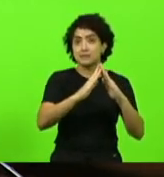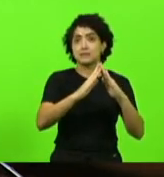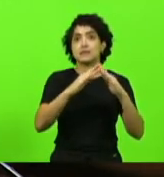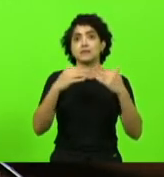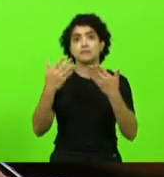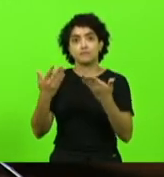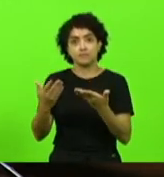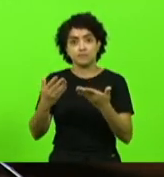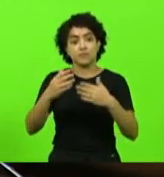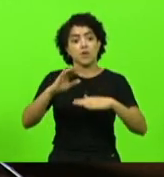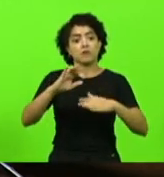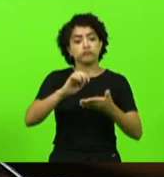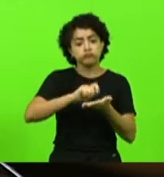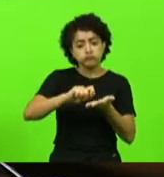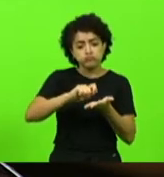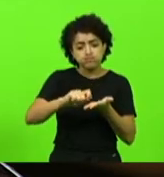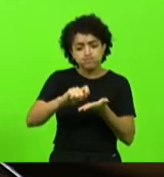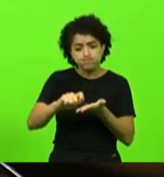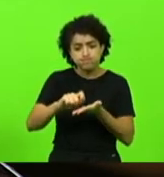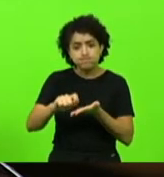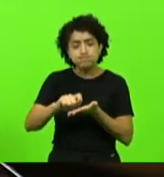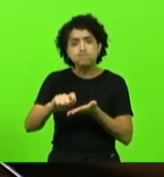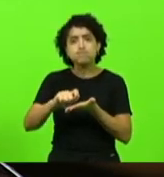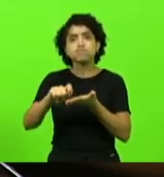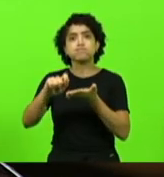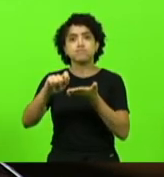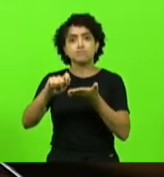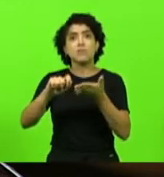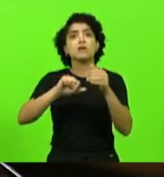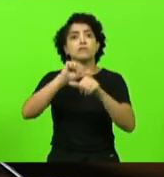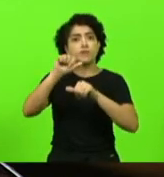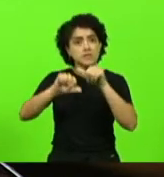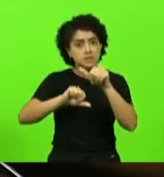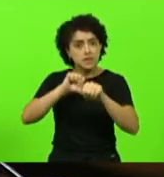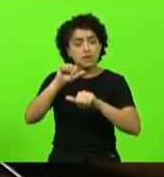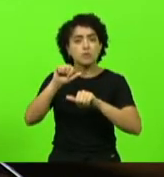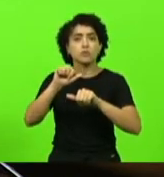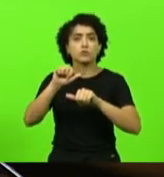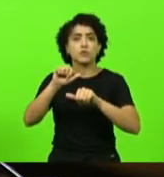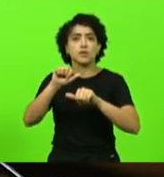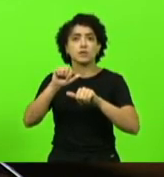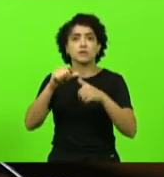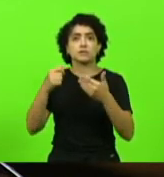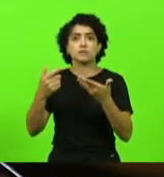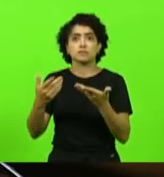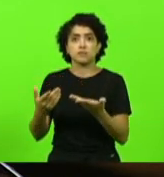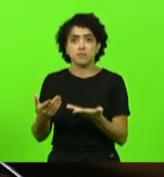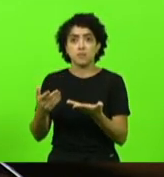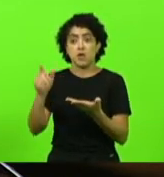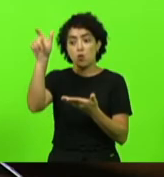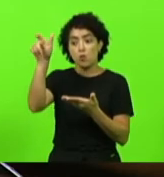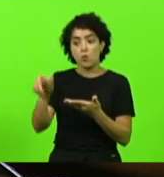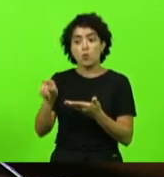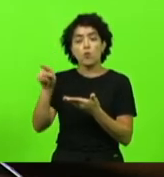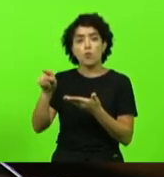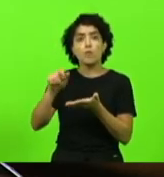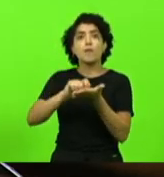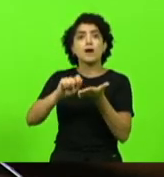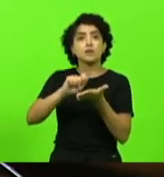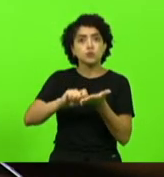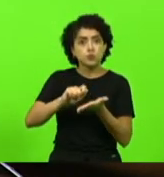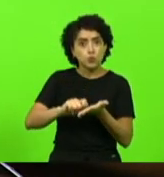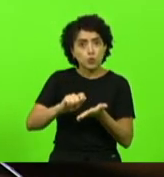de escrever, causaram verdadeiras revoluções. Eu cito aqui Ayn Rand, uma grande autora